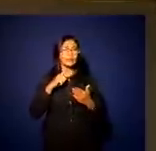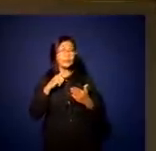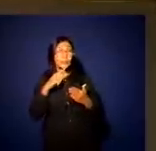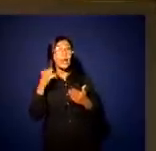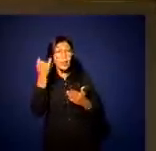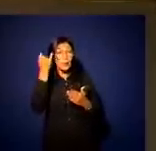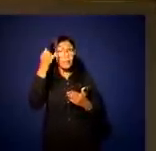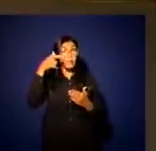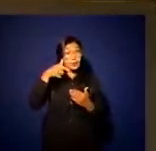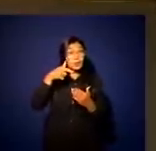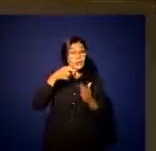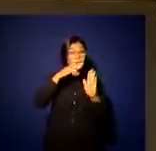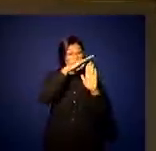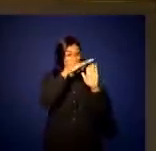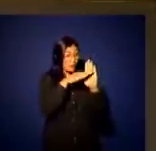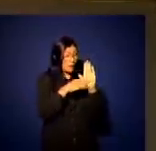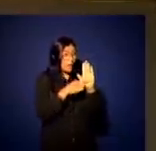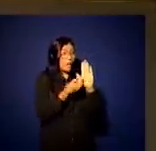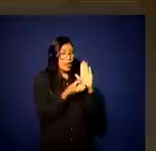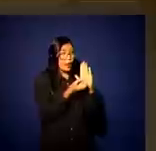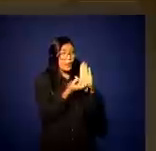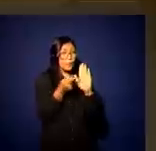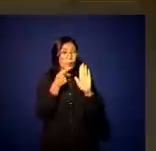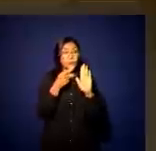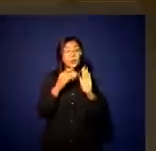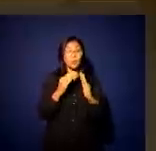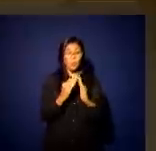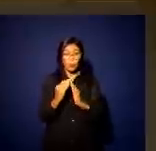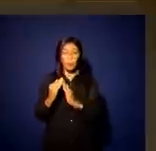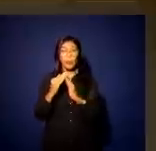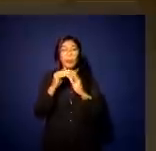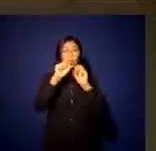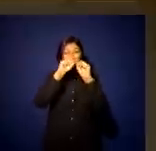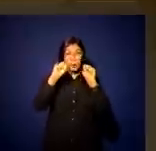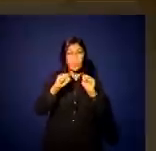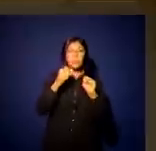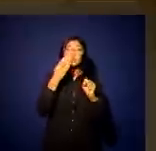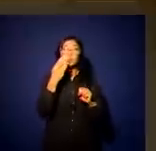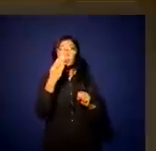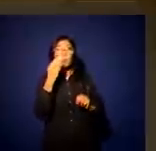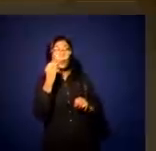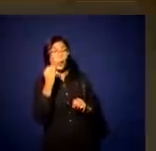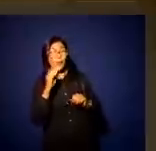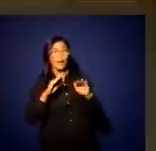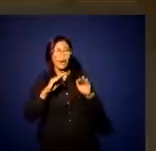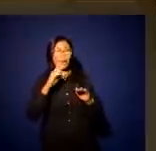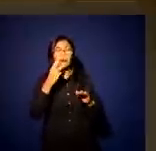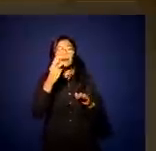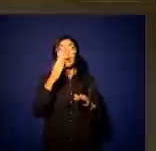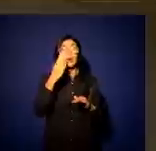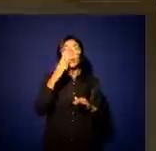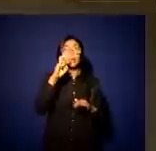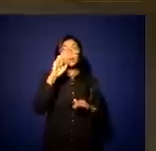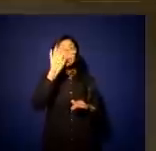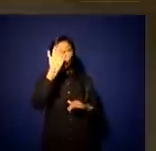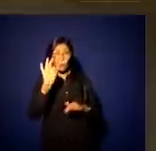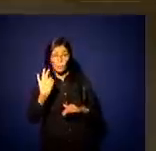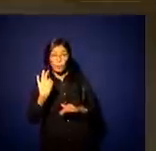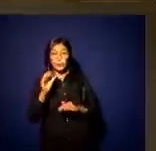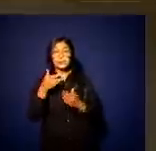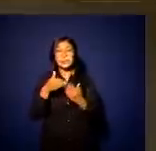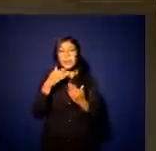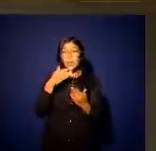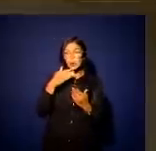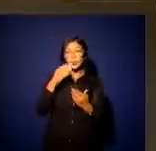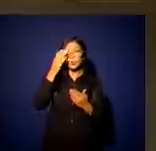relevante da carteira sistemas domésticos aí quase 40 45% e a gente reduziu aí dadas